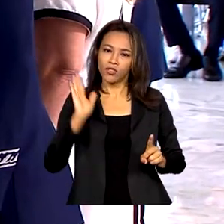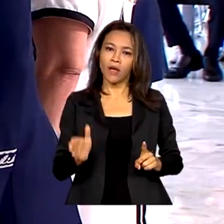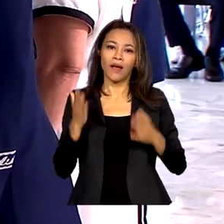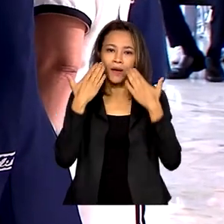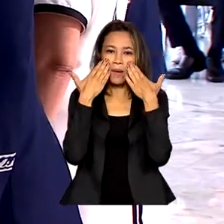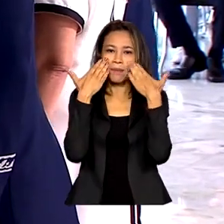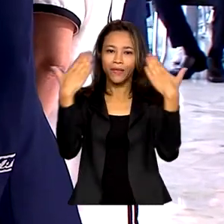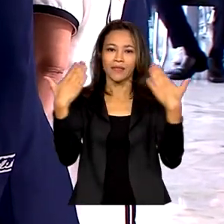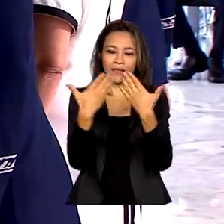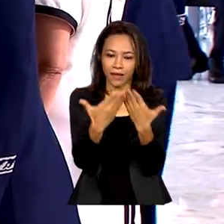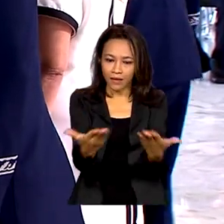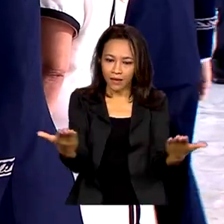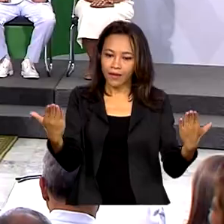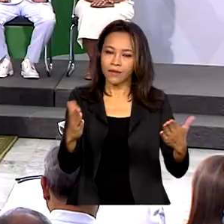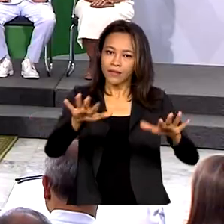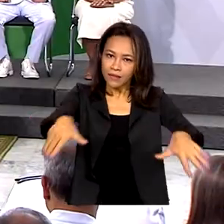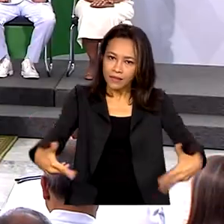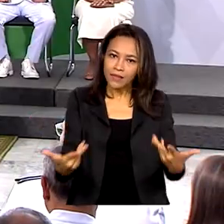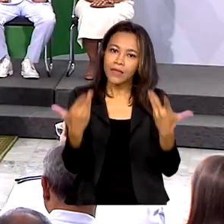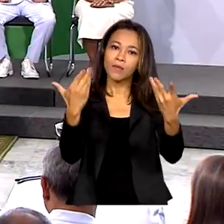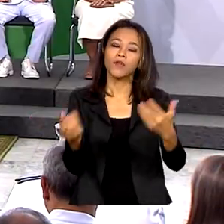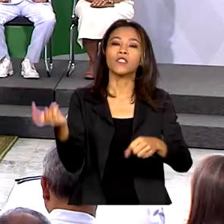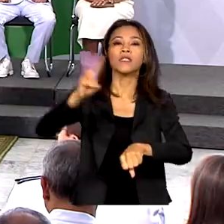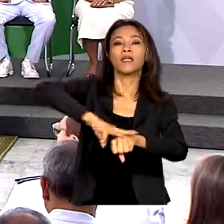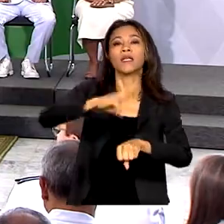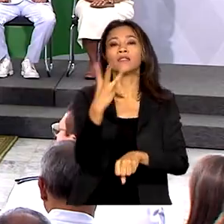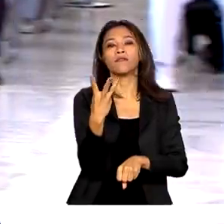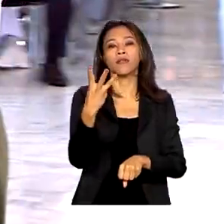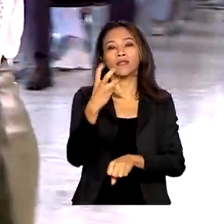A cerimônia, que acontece 3 vezes ao